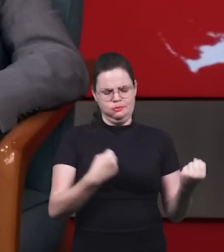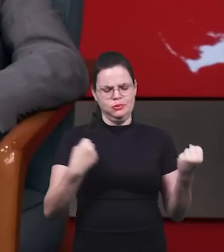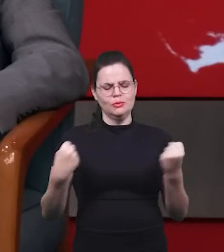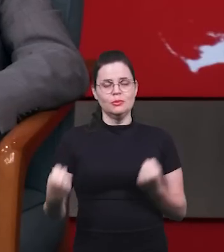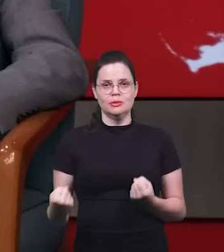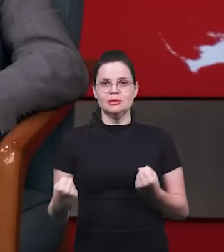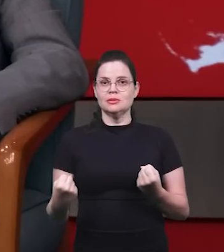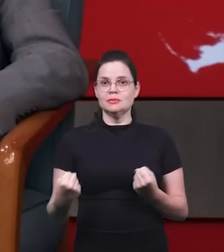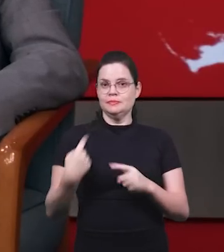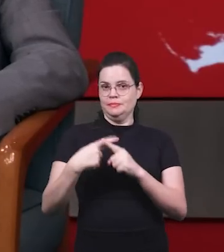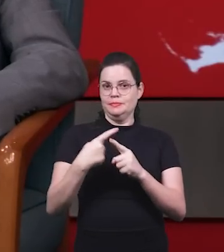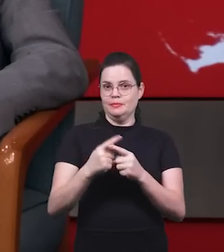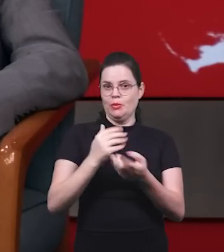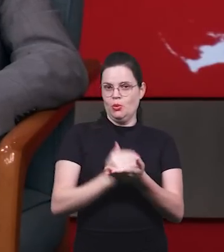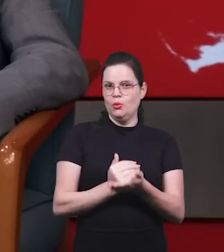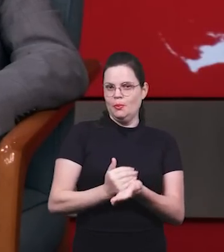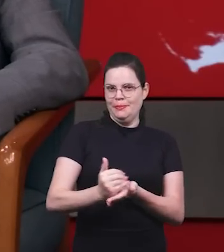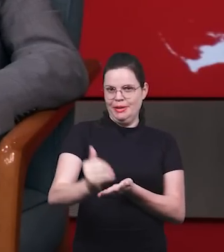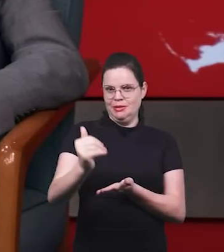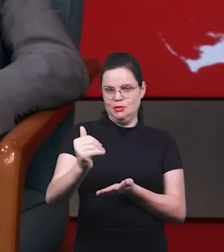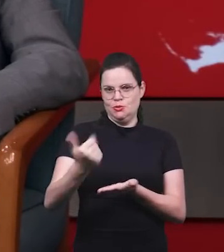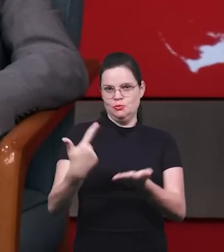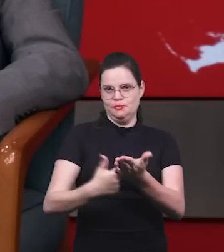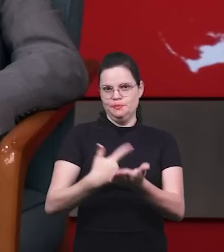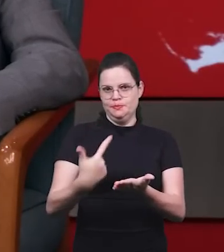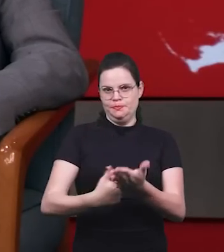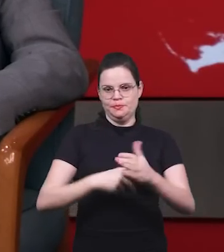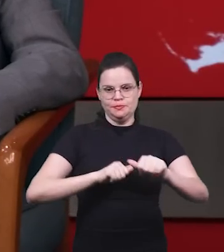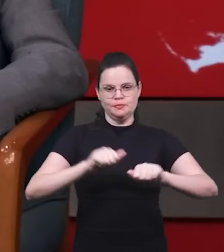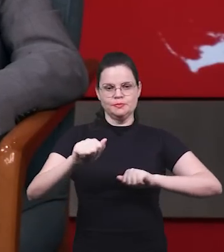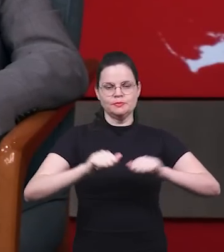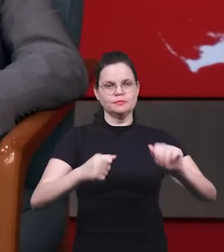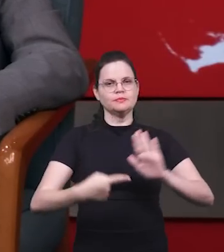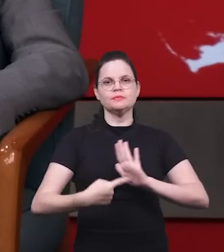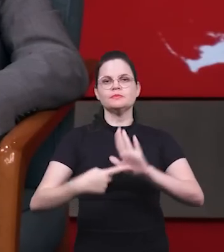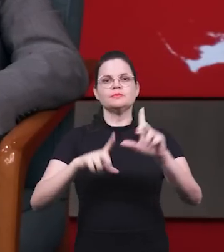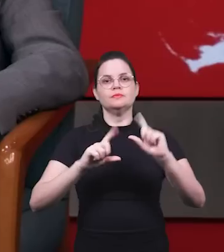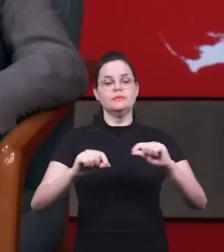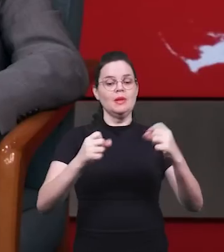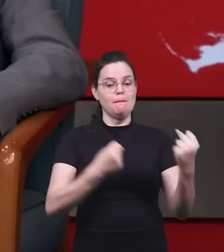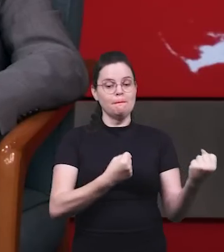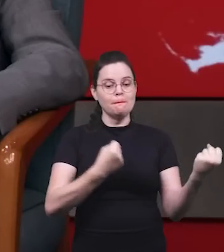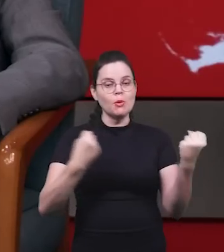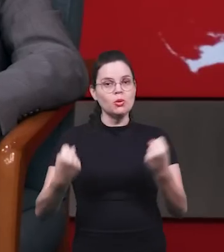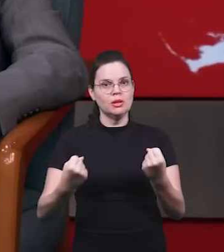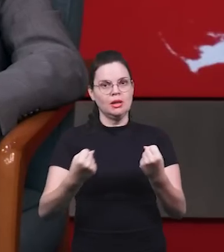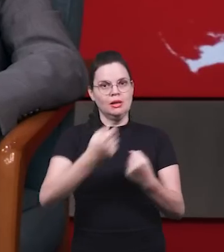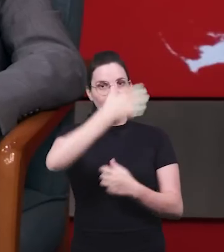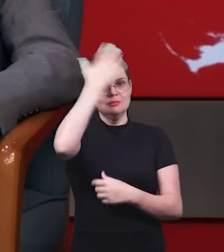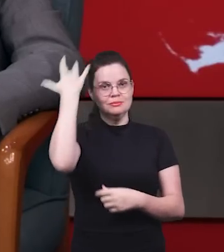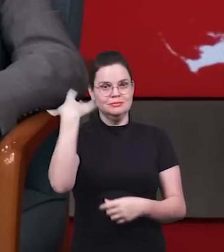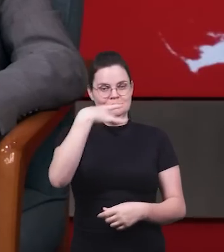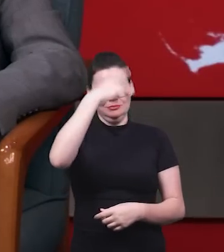início do livro de Atos fala que o batismo com o Espírito Santo é